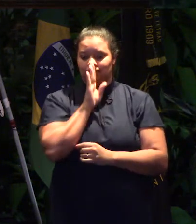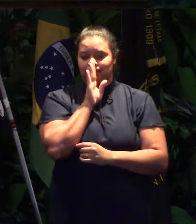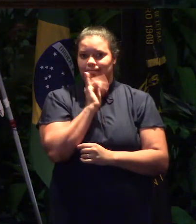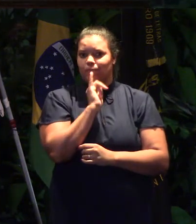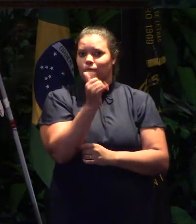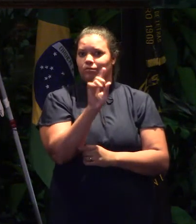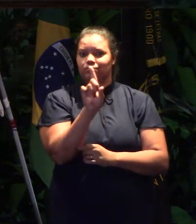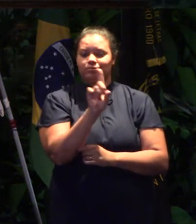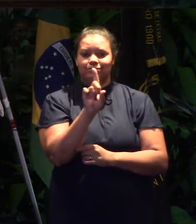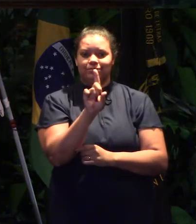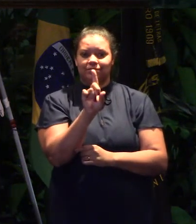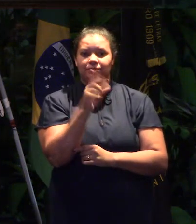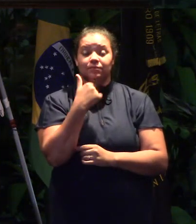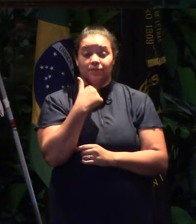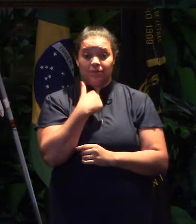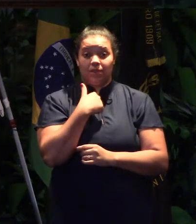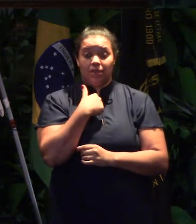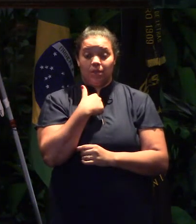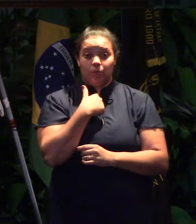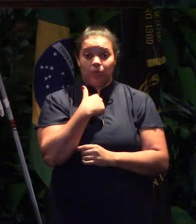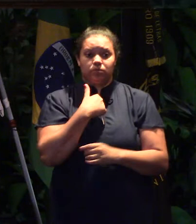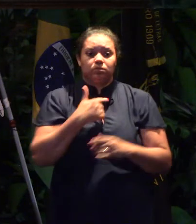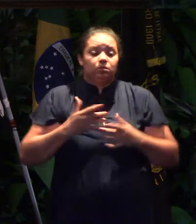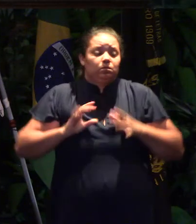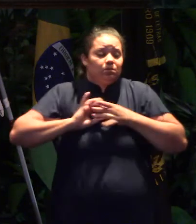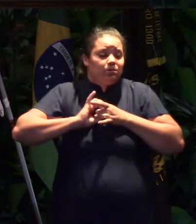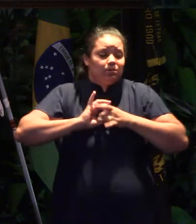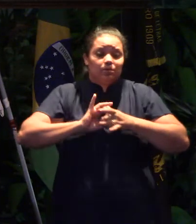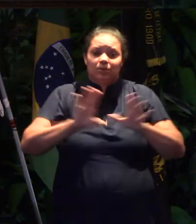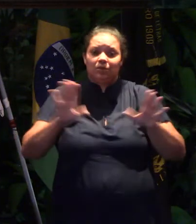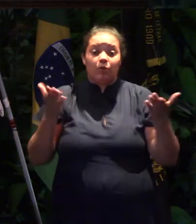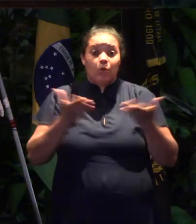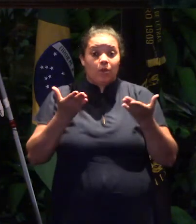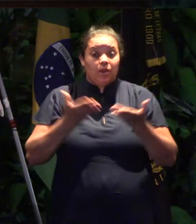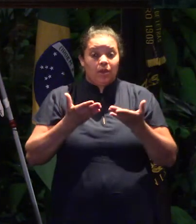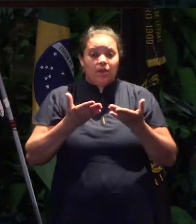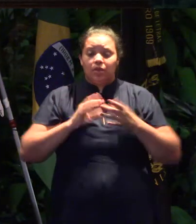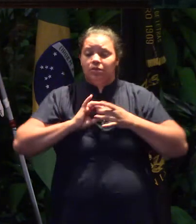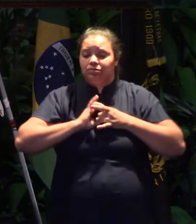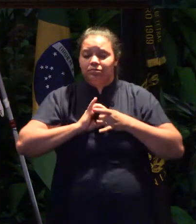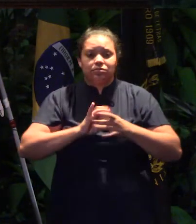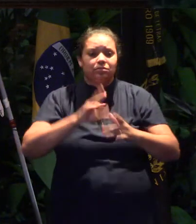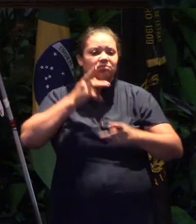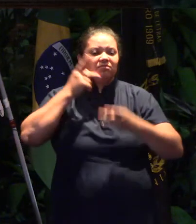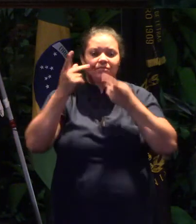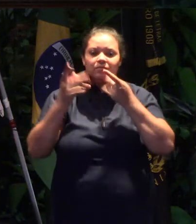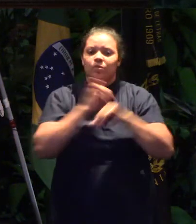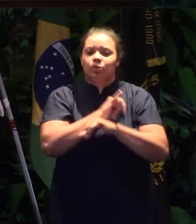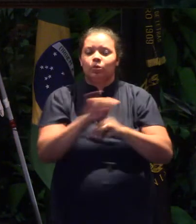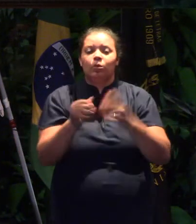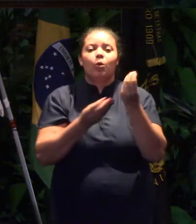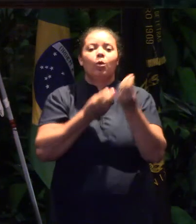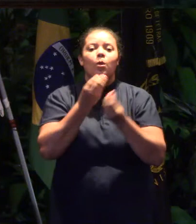contar. Como eu sou mesmo totalmente despudorado, hoje decidi abrir o verbo e dizer tudinho como